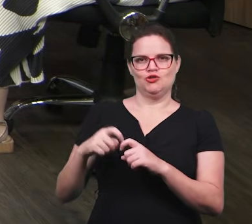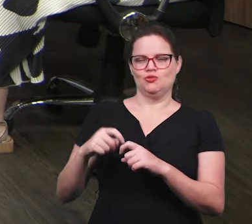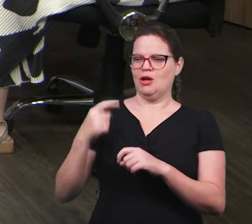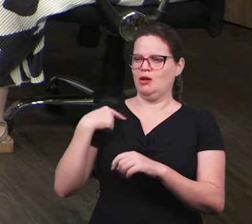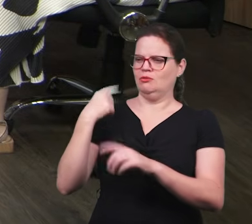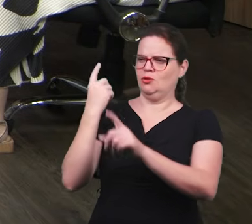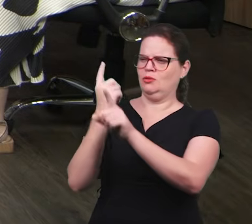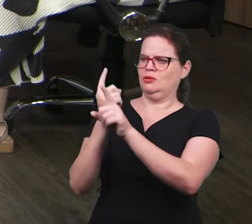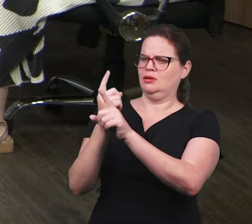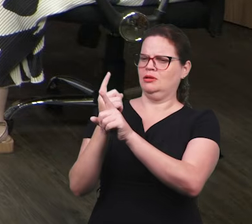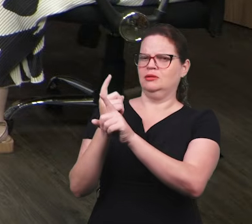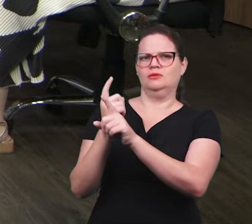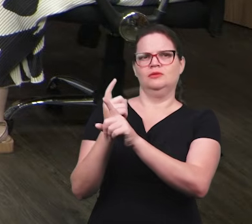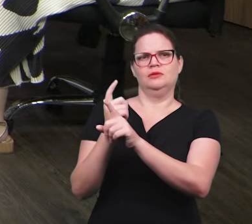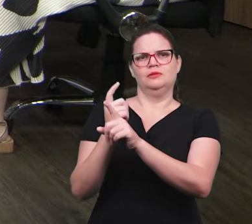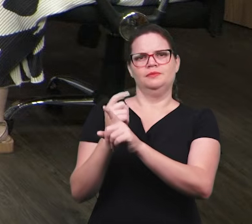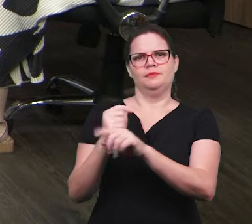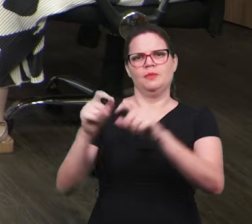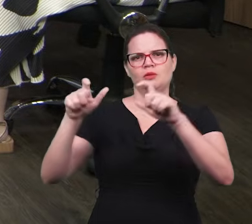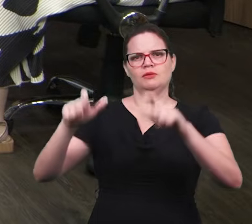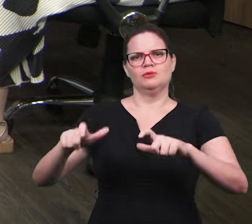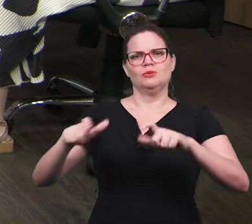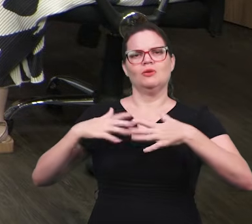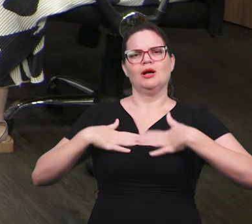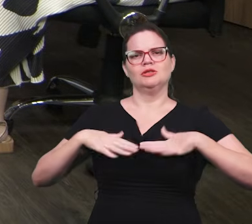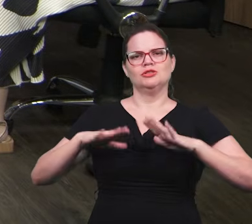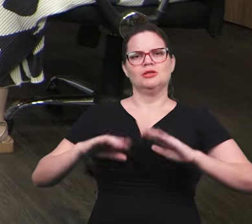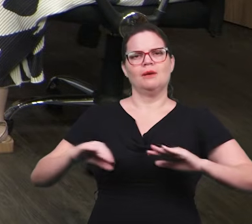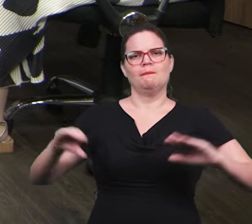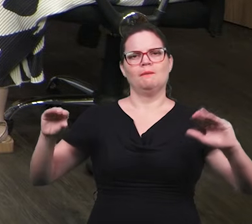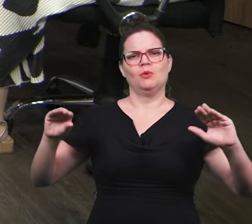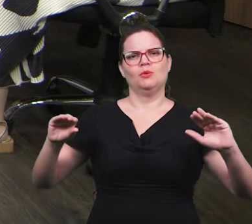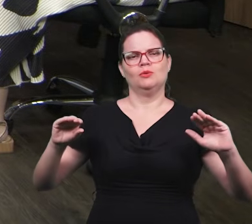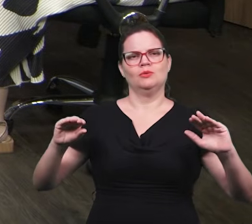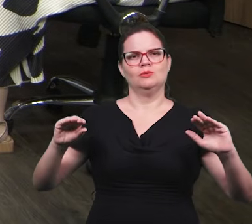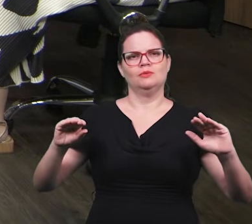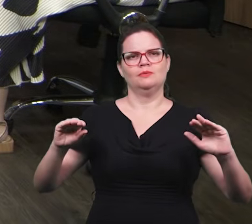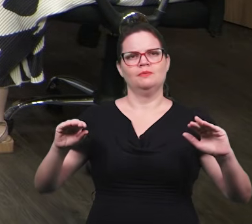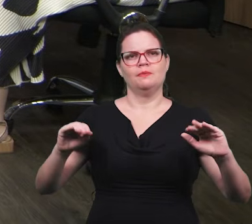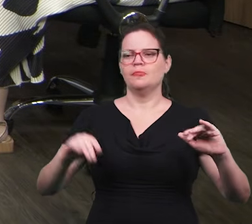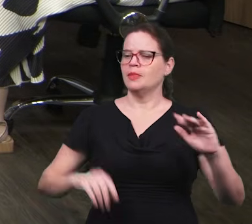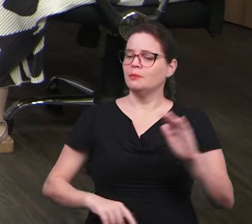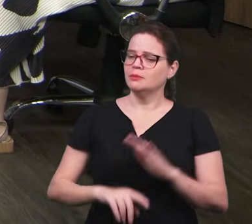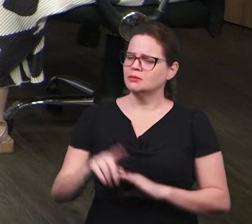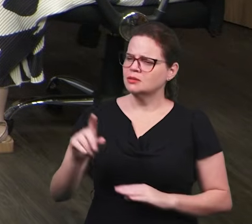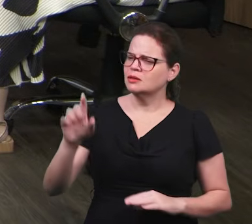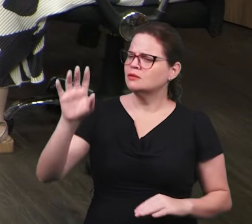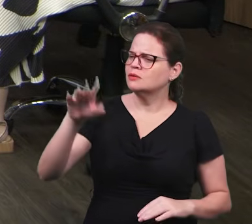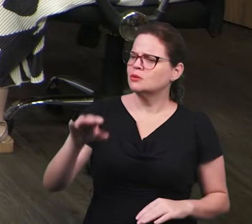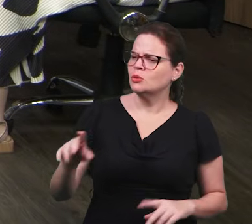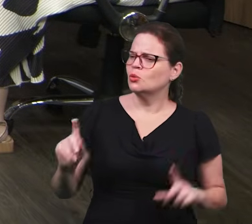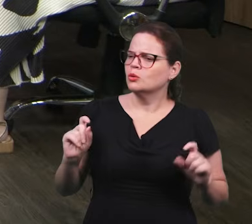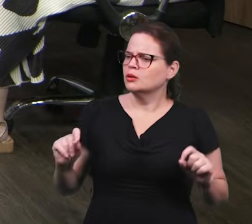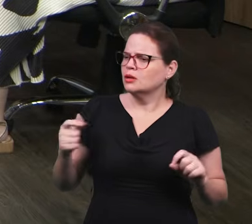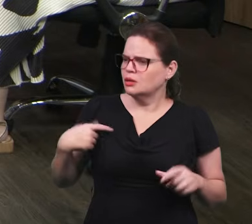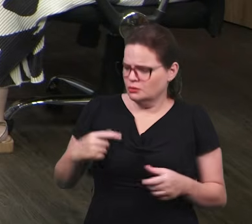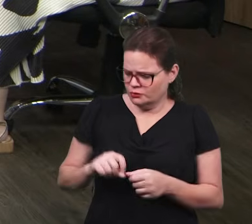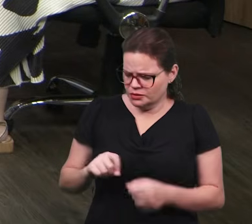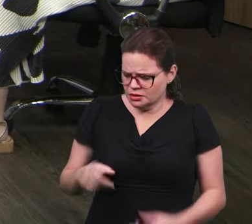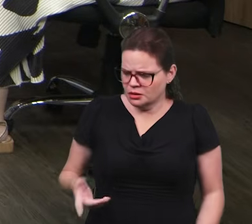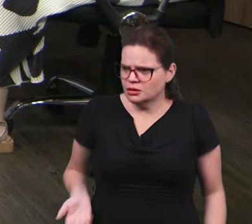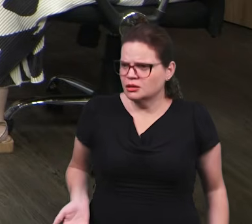E eu estava numa clínica de repouso. E aí eu perguntava para ele, fulano, o que eu estou fazendo